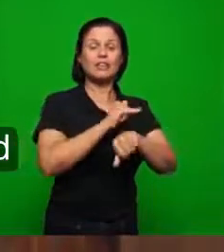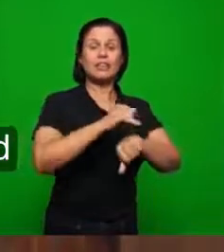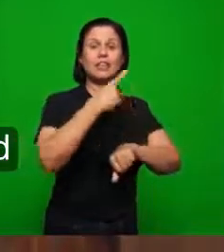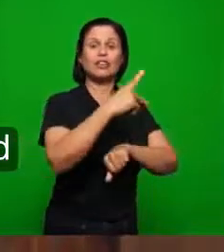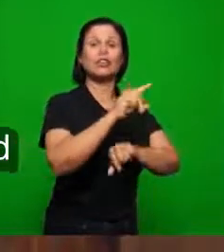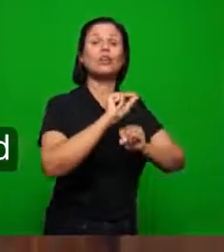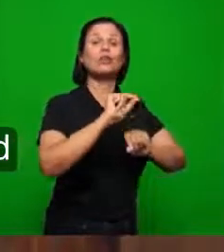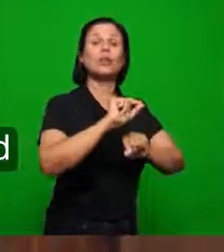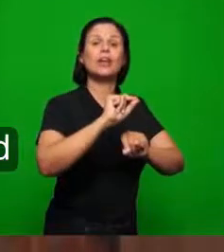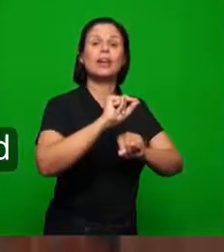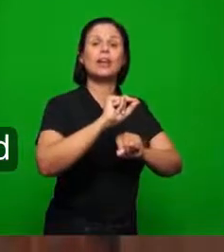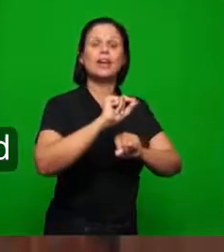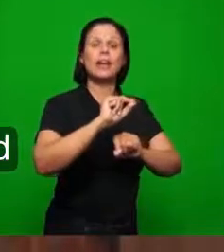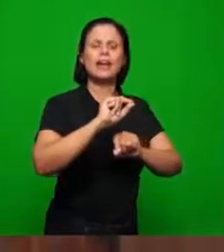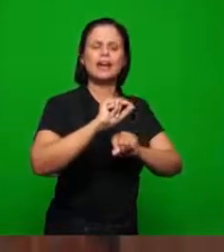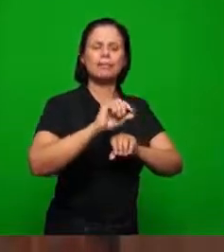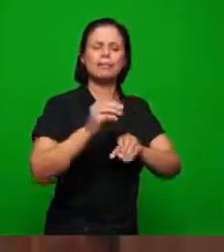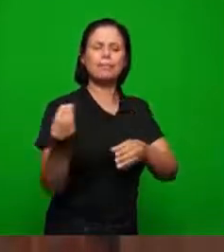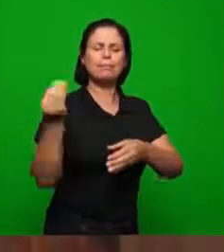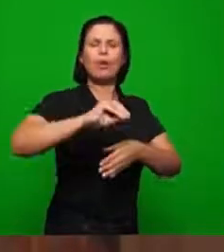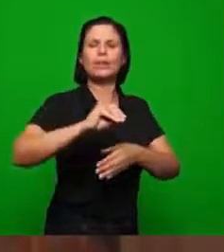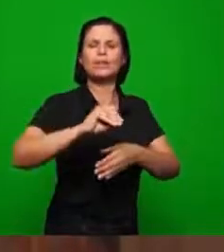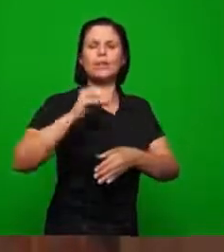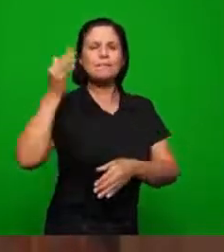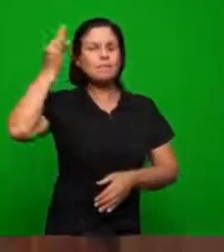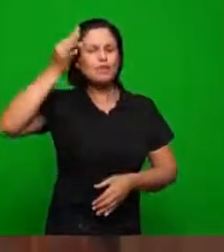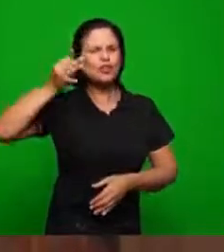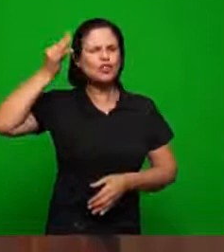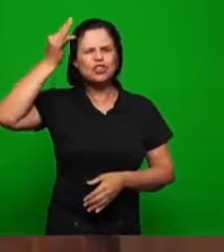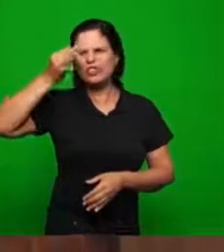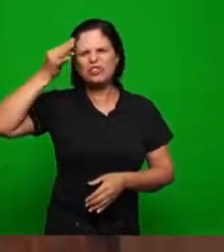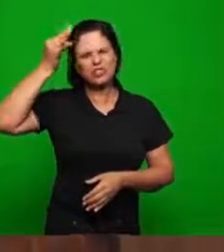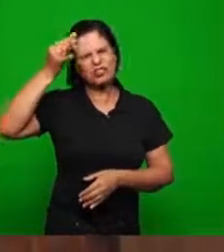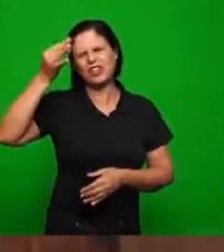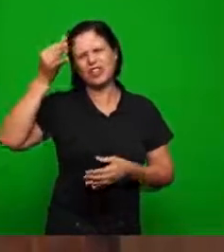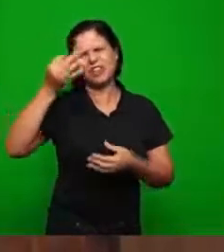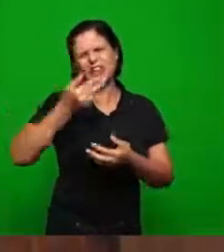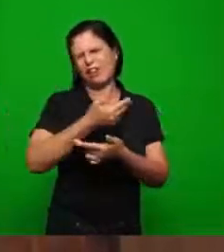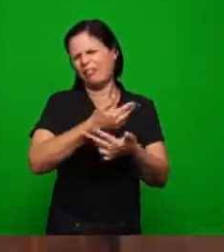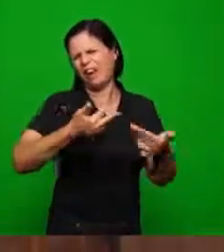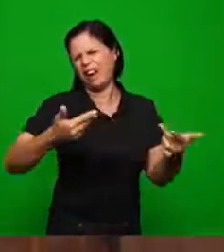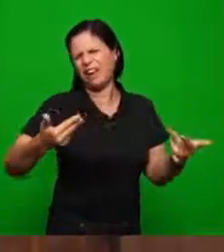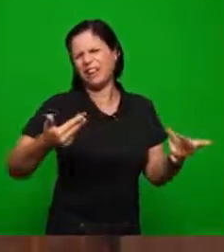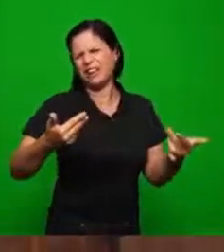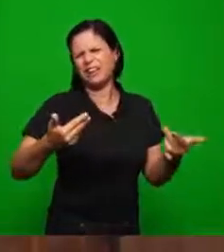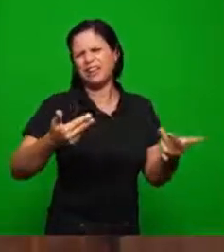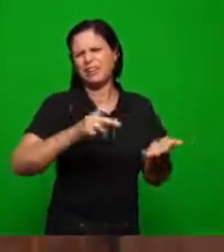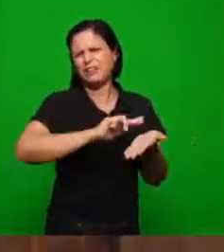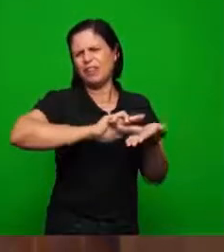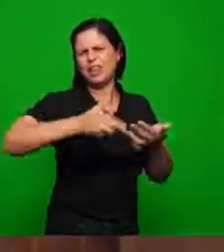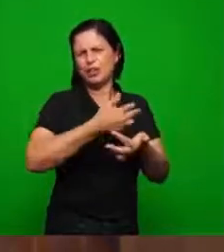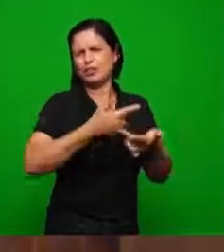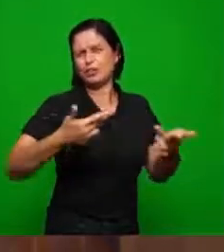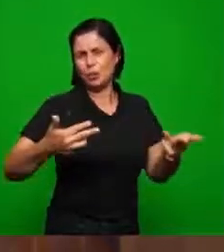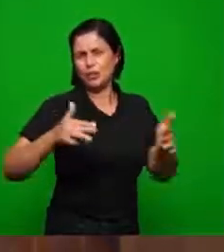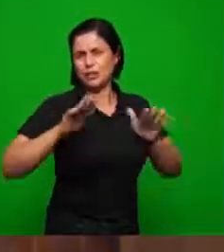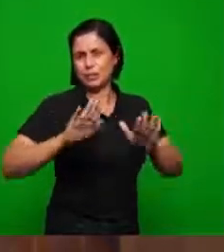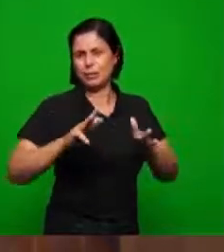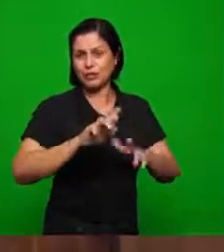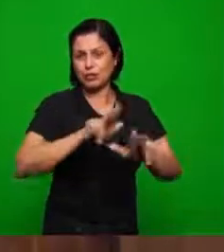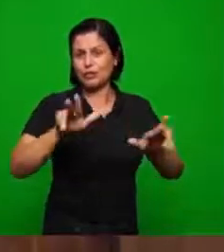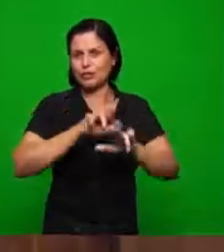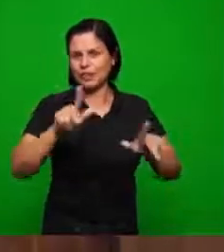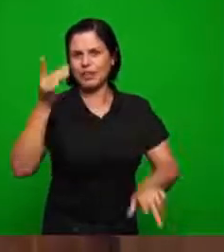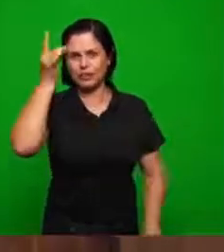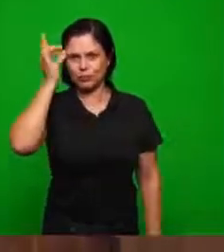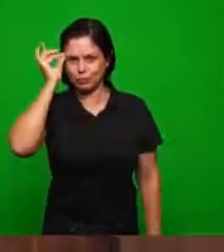falar em transubstanciação e outras coisas sem nenhum valor espiritual, mas que filosoficamente atendia às